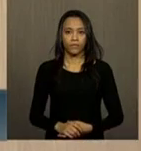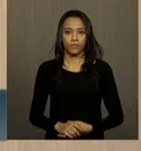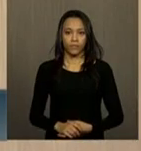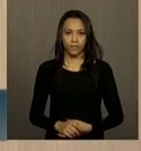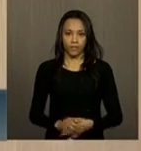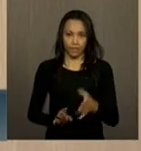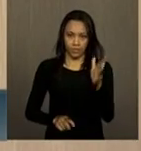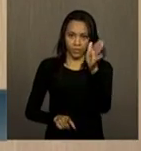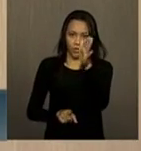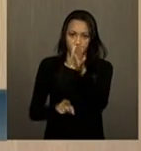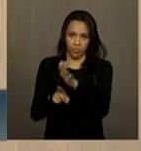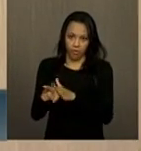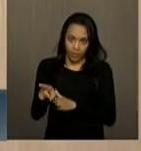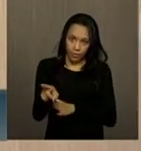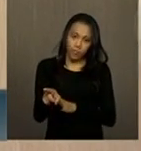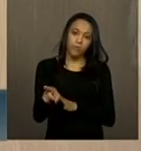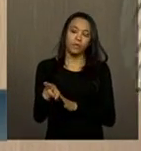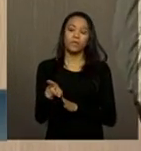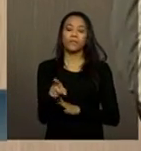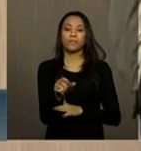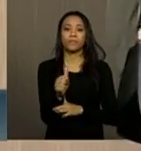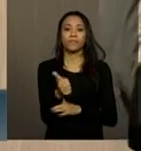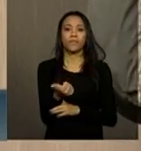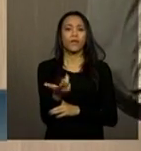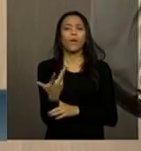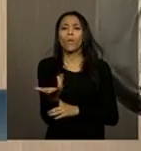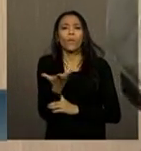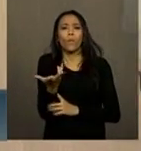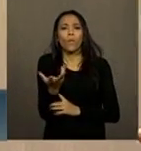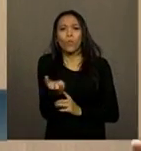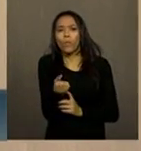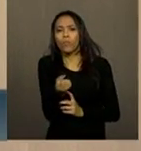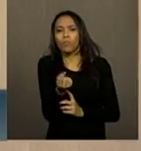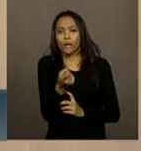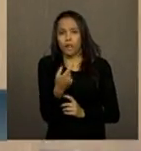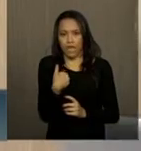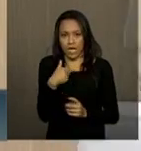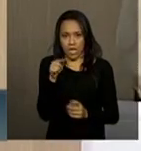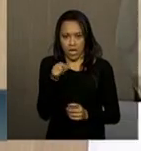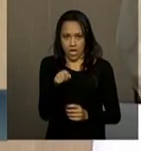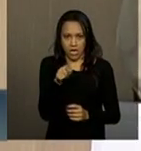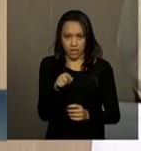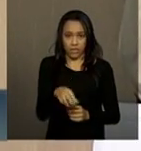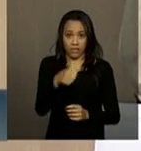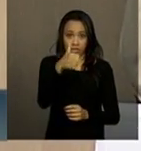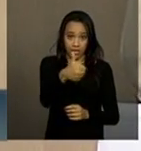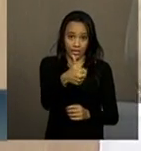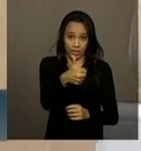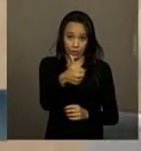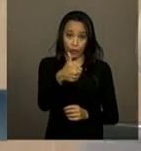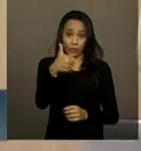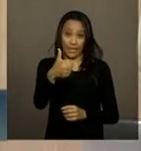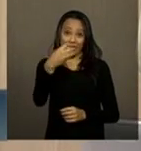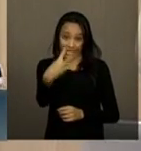Quilômetros quadrados e 113 quilômetros quadrados. Uhum. Qual é a diferença? Porque, assim, esses 113